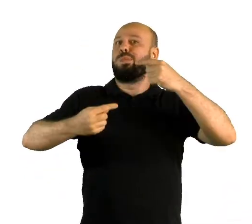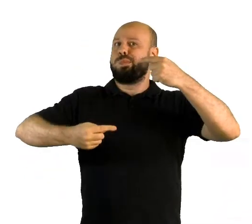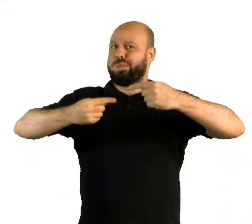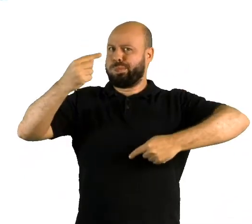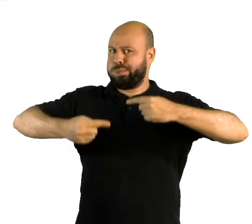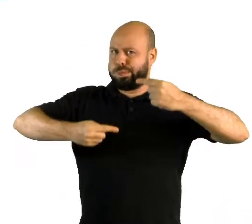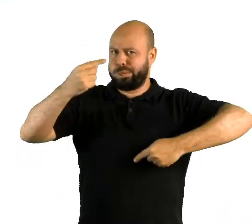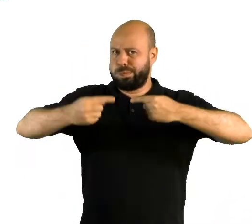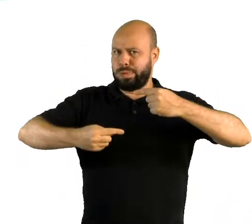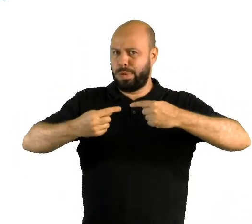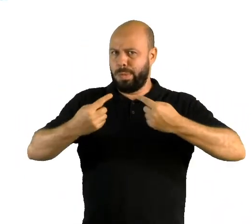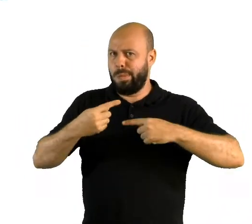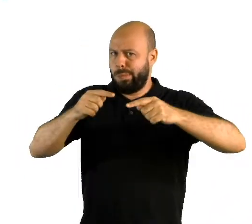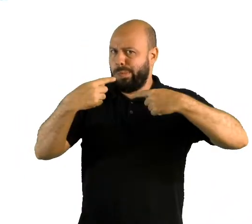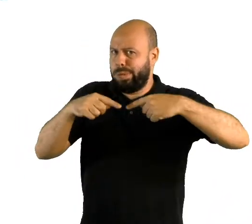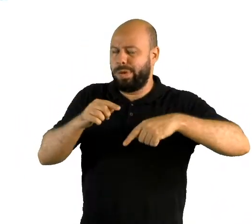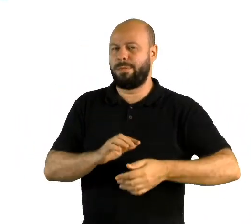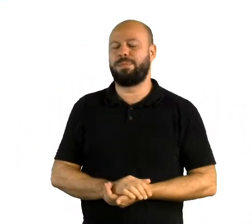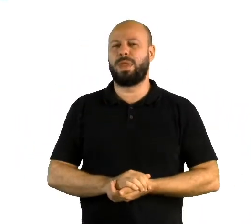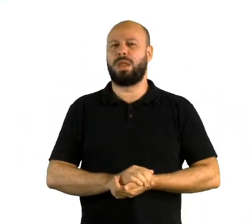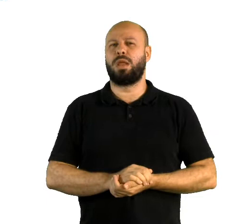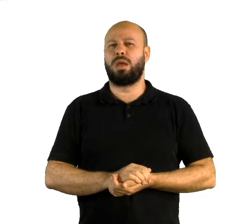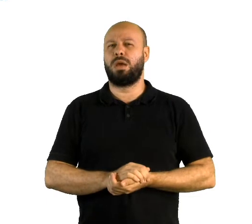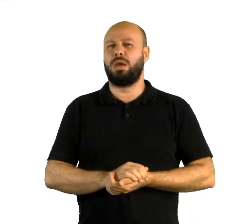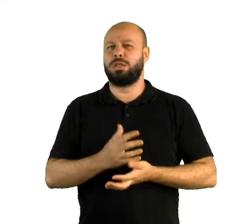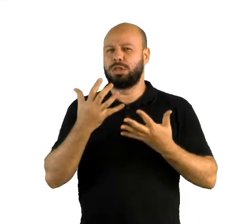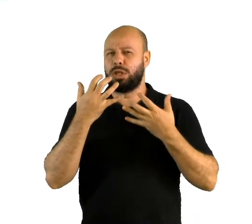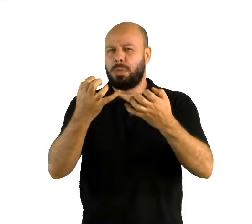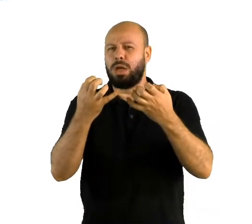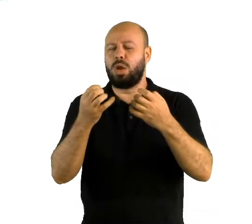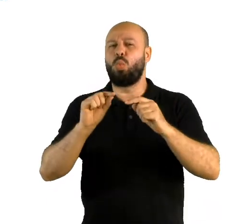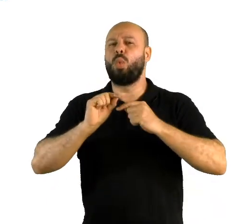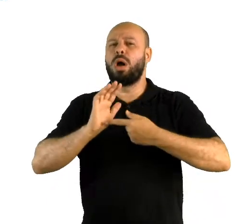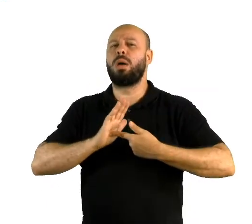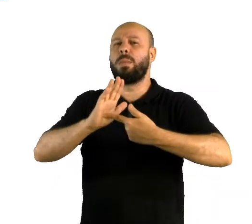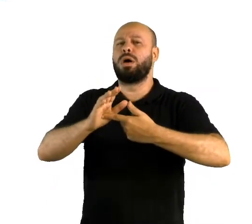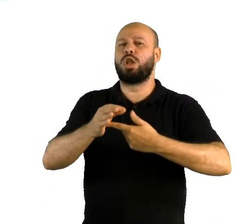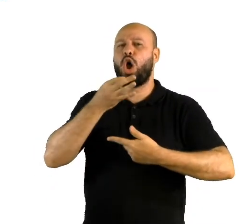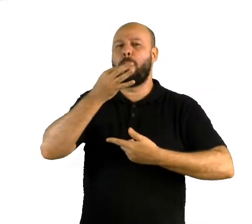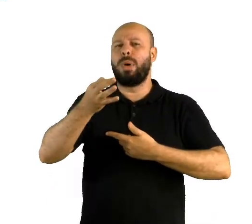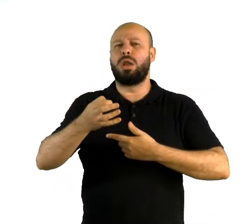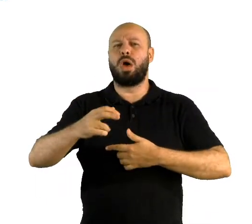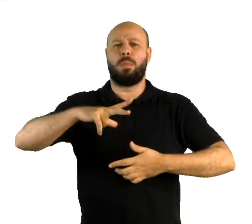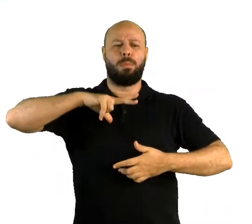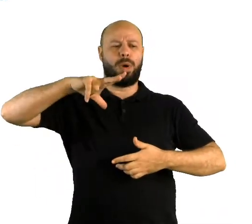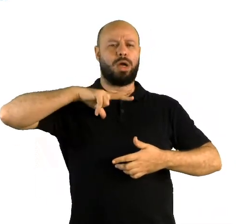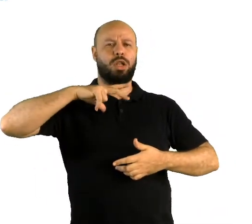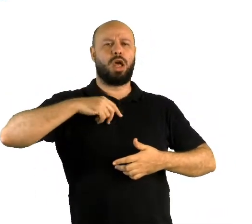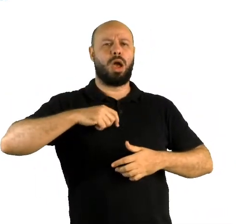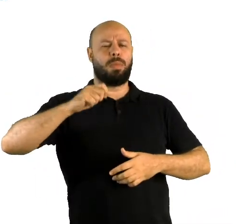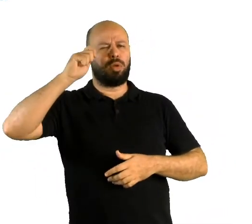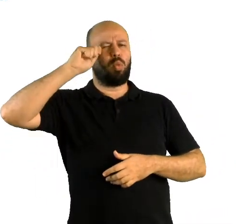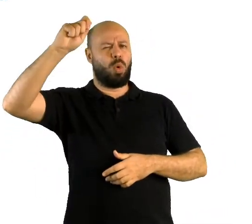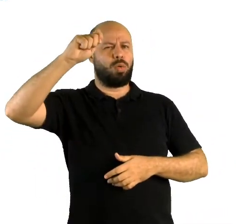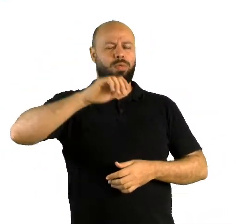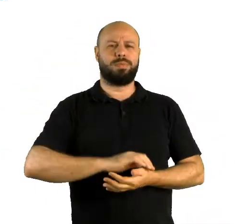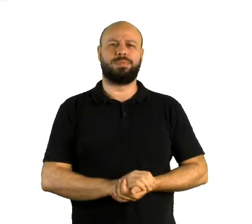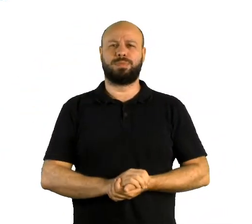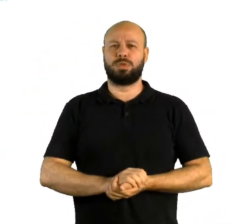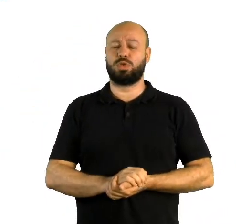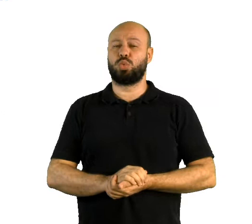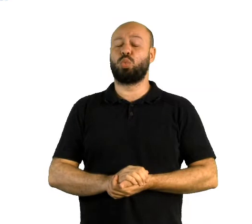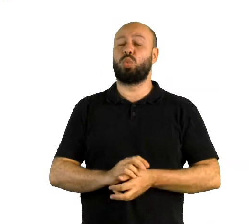e provocador, evidenciando já uma opinião típica do autor ou da autora. O